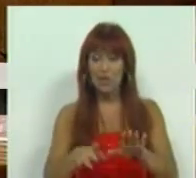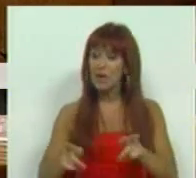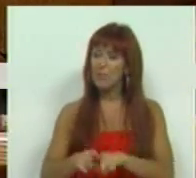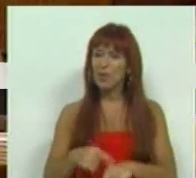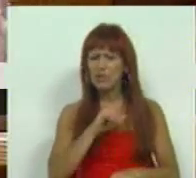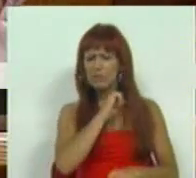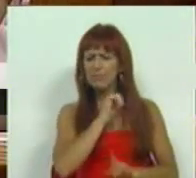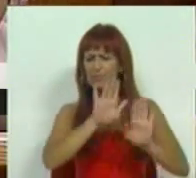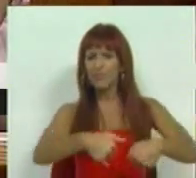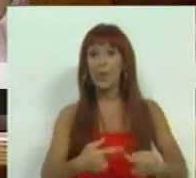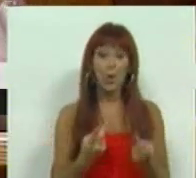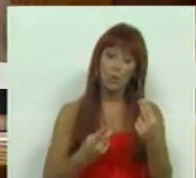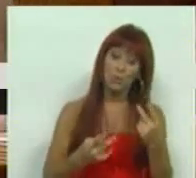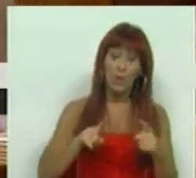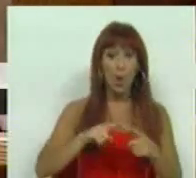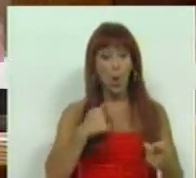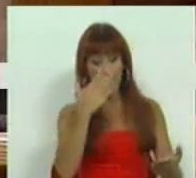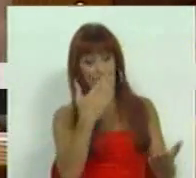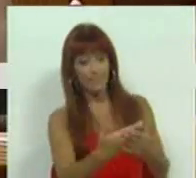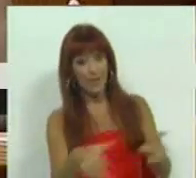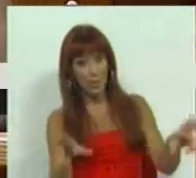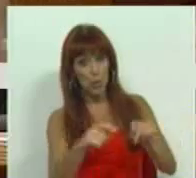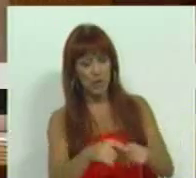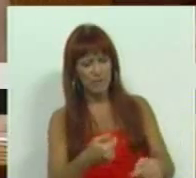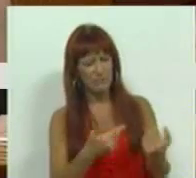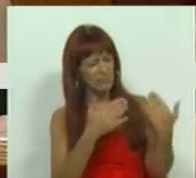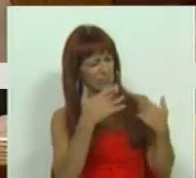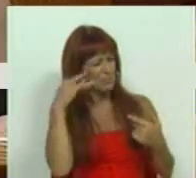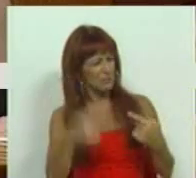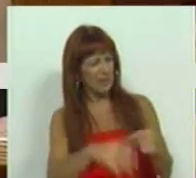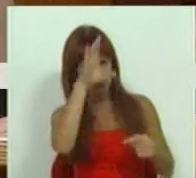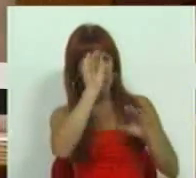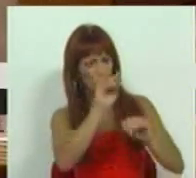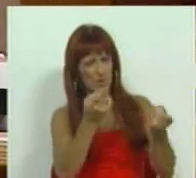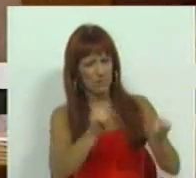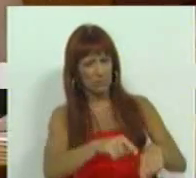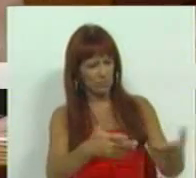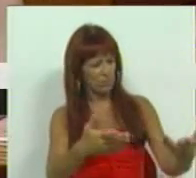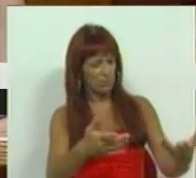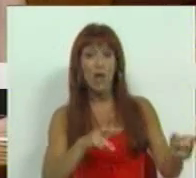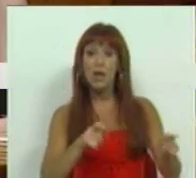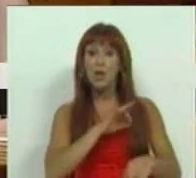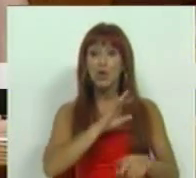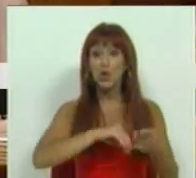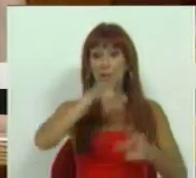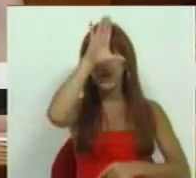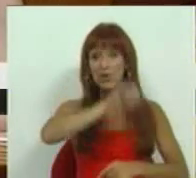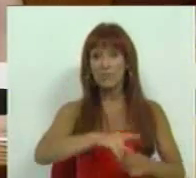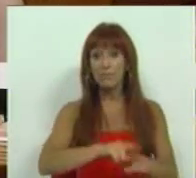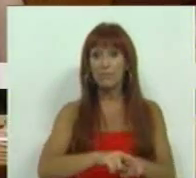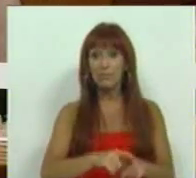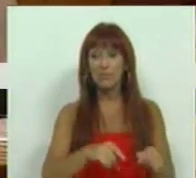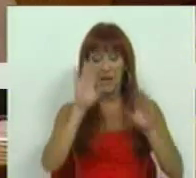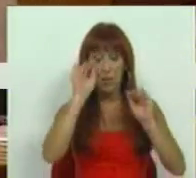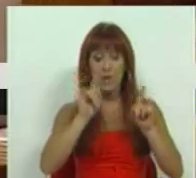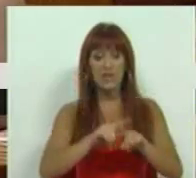sido ignorada. Das duas, uma. Ou estamos perante uma nova incompetência do Ministério da Educação e, portanto, o Sr. Secretário de Estado do Ensino